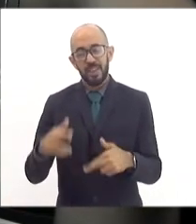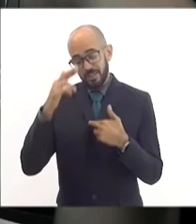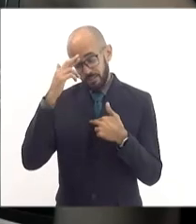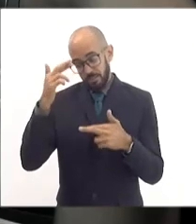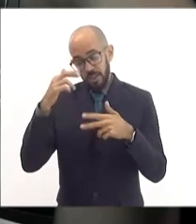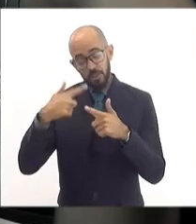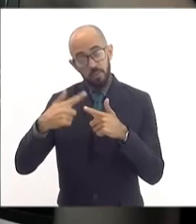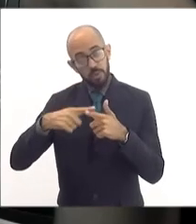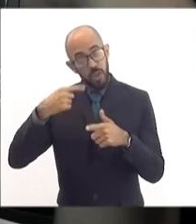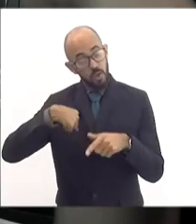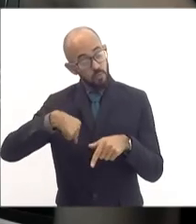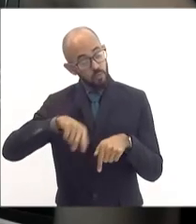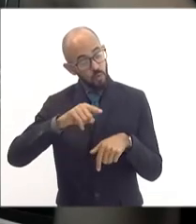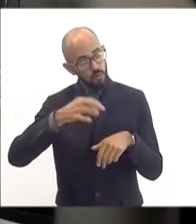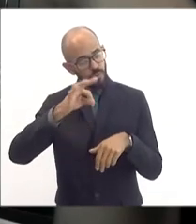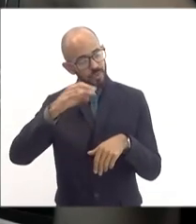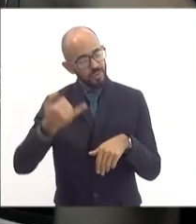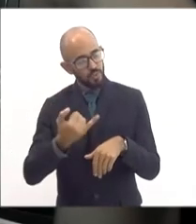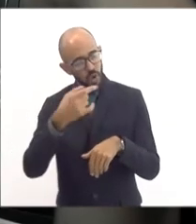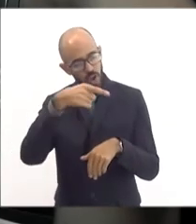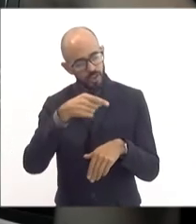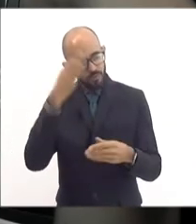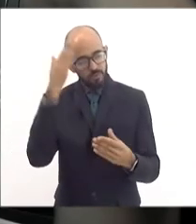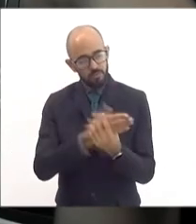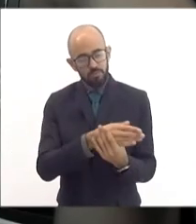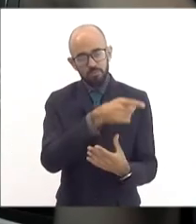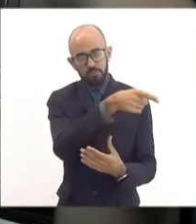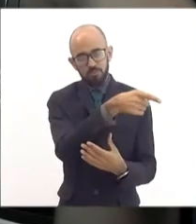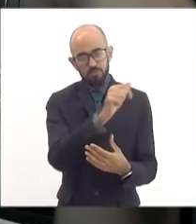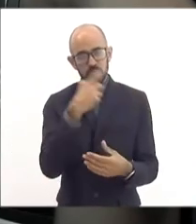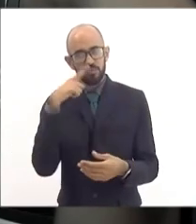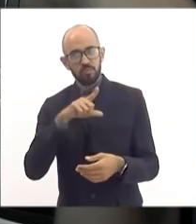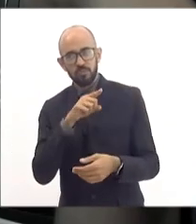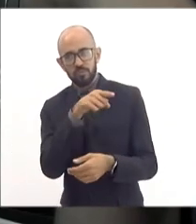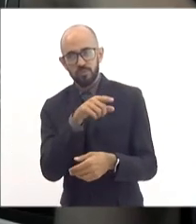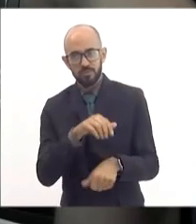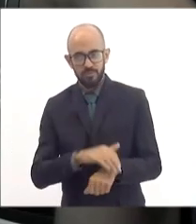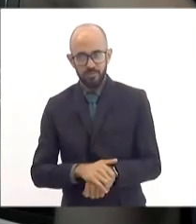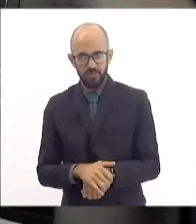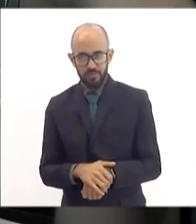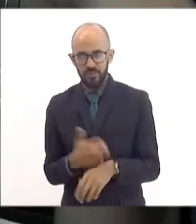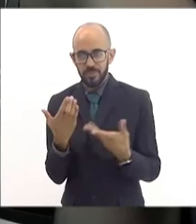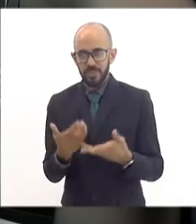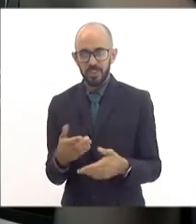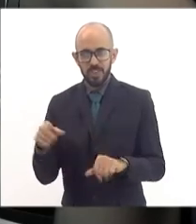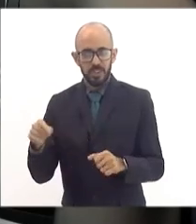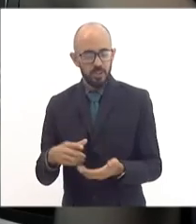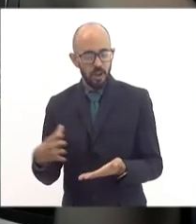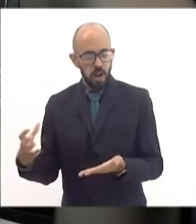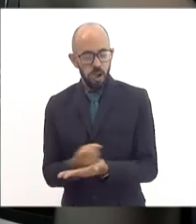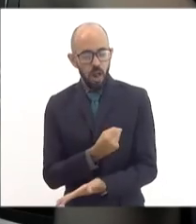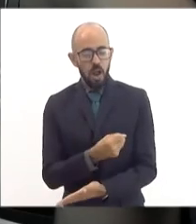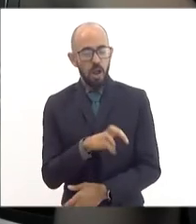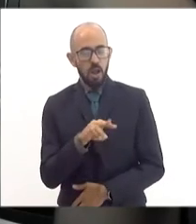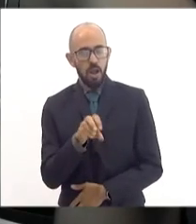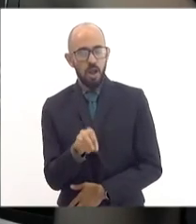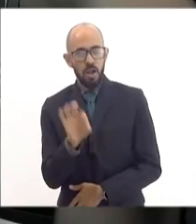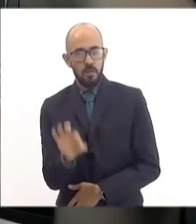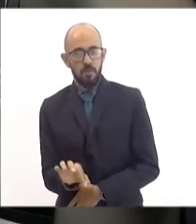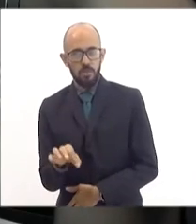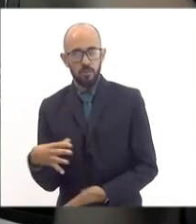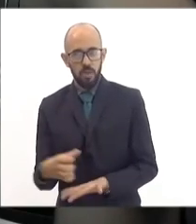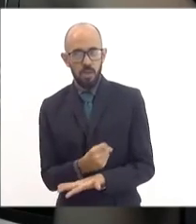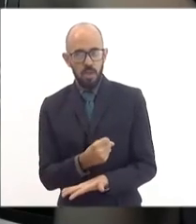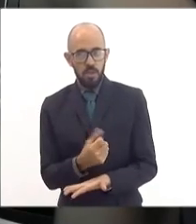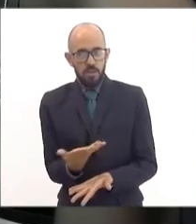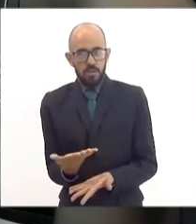lá no TJ. Não, exatamente. Entrei lá no TJ e ganhei lá que queriam te levar na mão grande 30%. E está reconstituindo